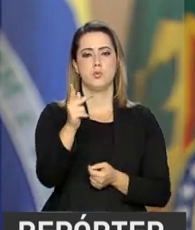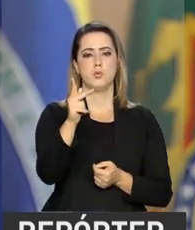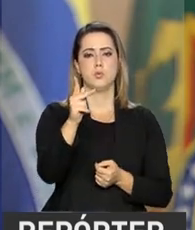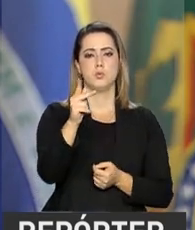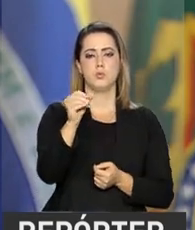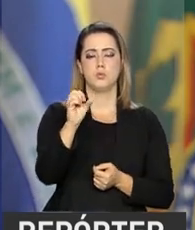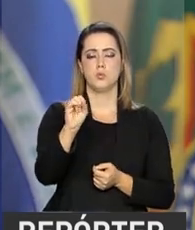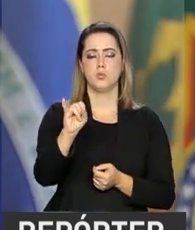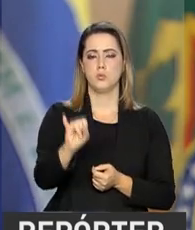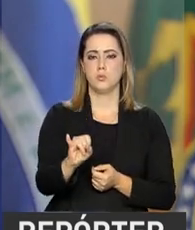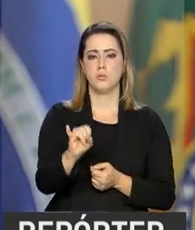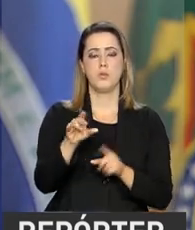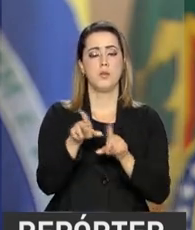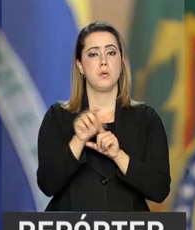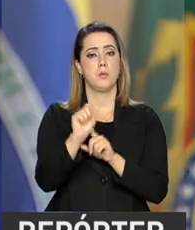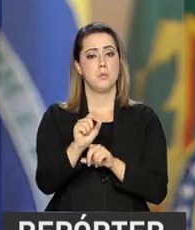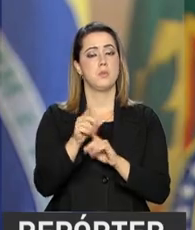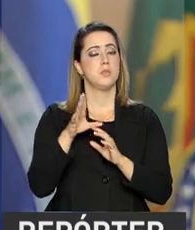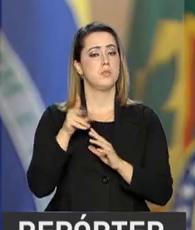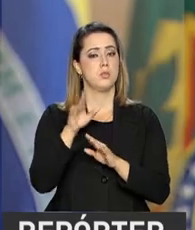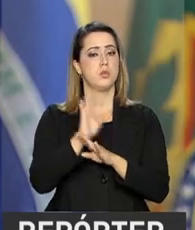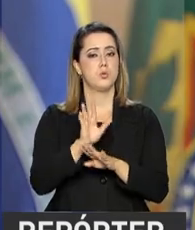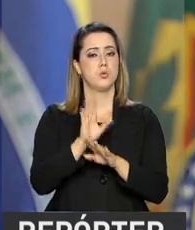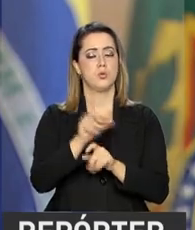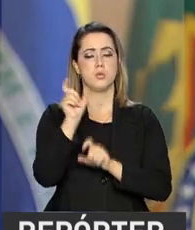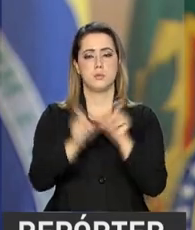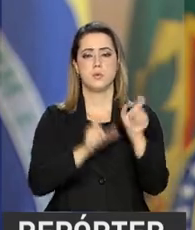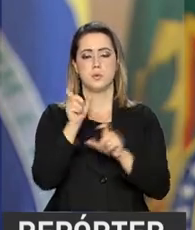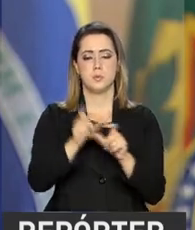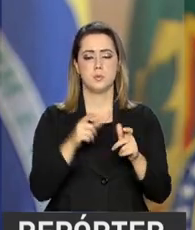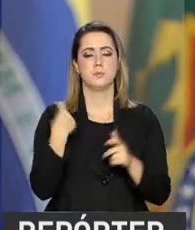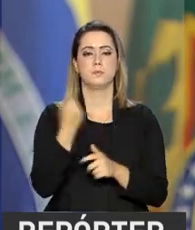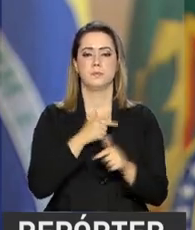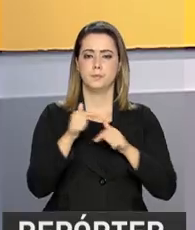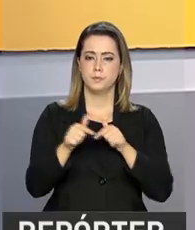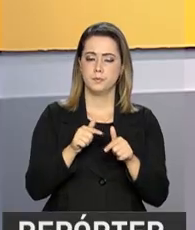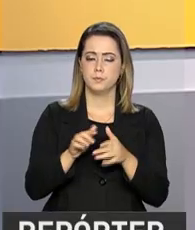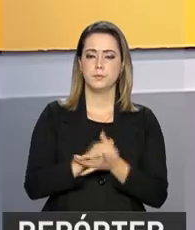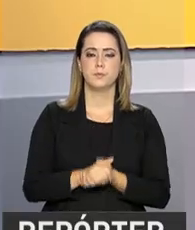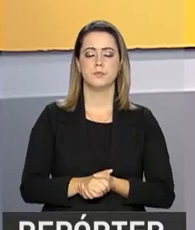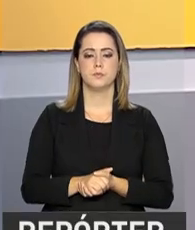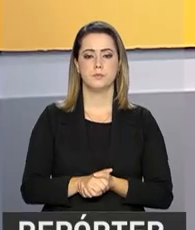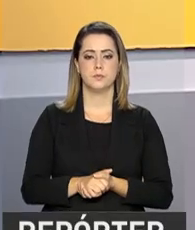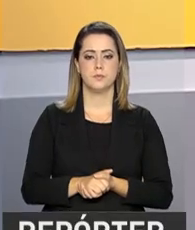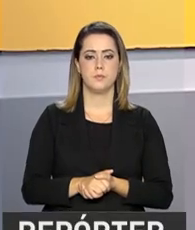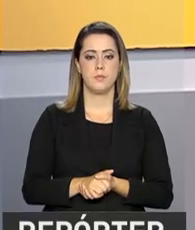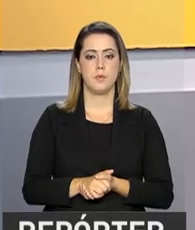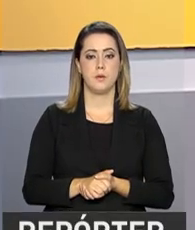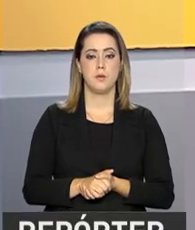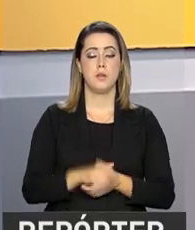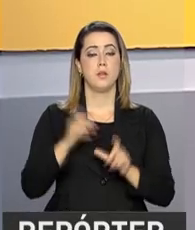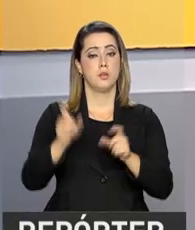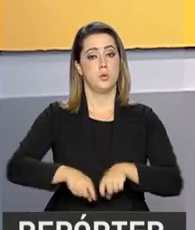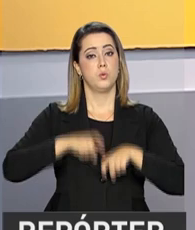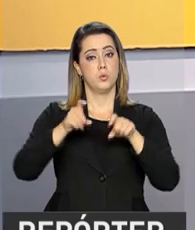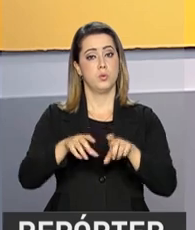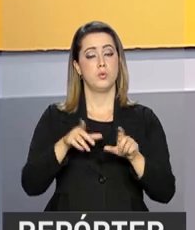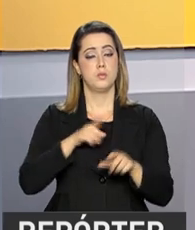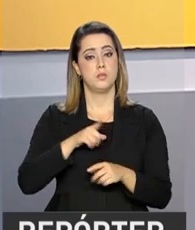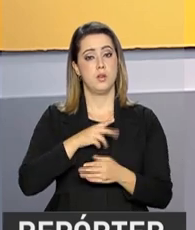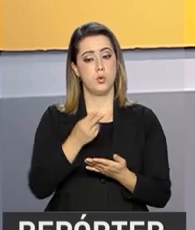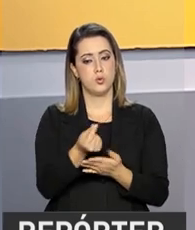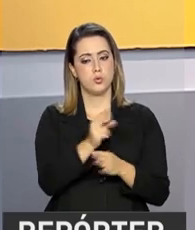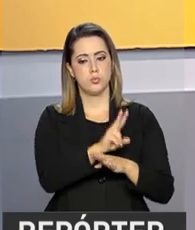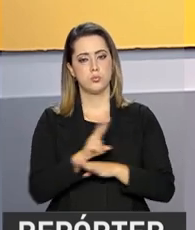inativas do Fundo de Garantia, que tanto ajudou os nossos trabalhadores. Pequenos agricultores podem contar com